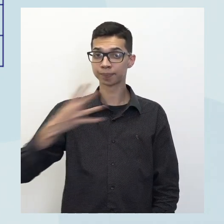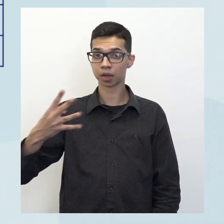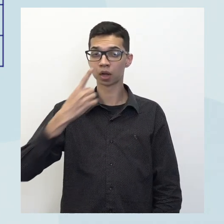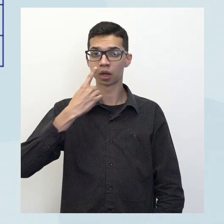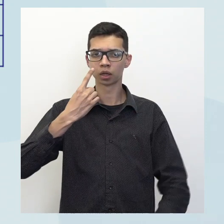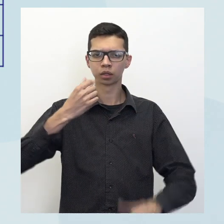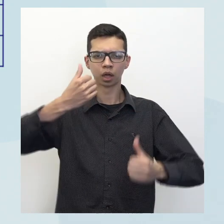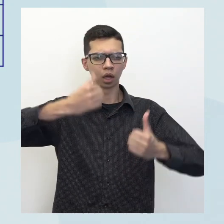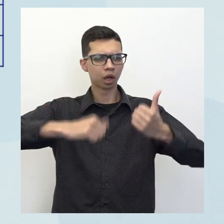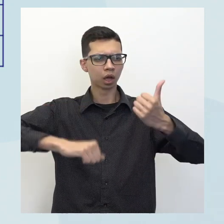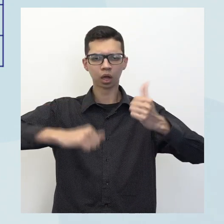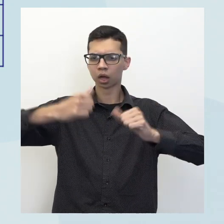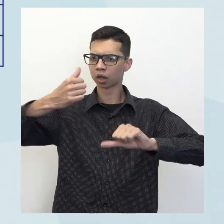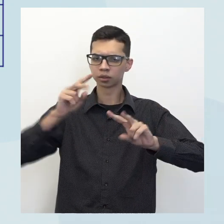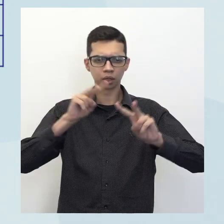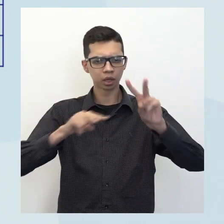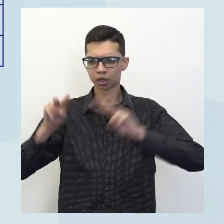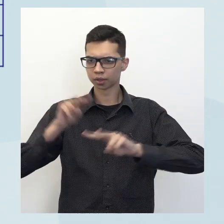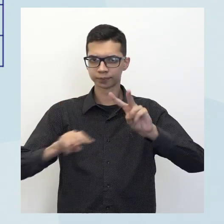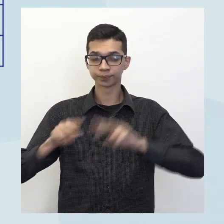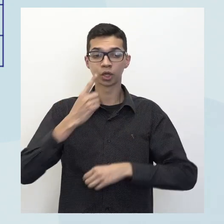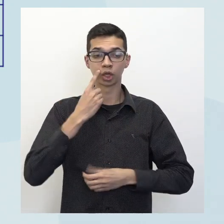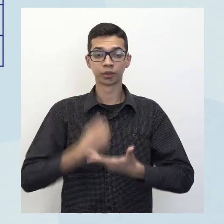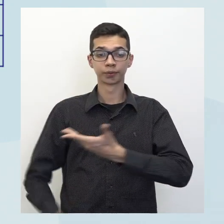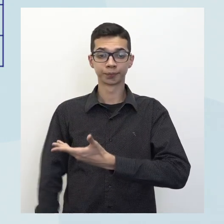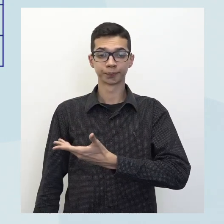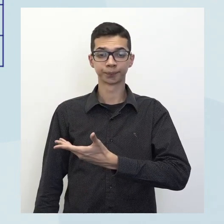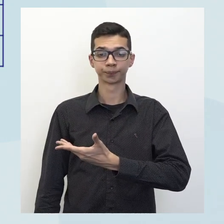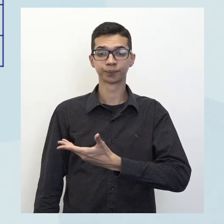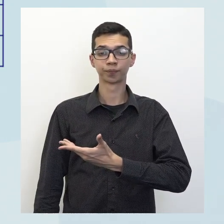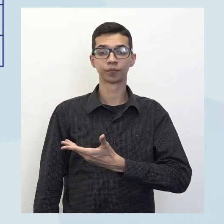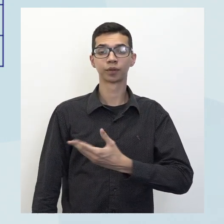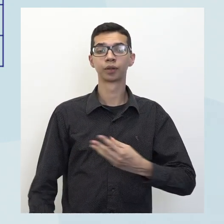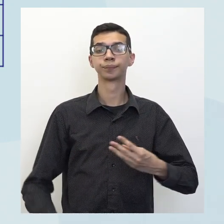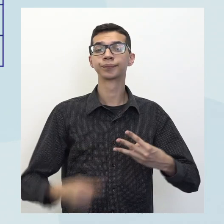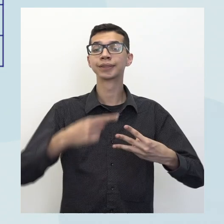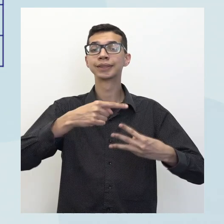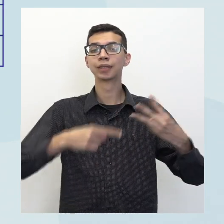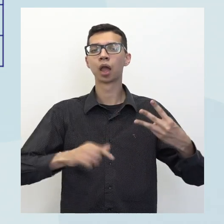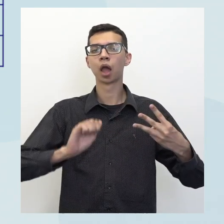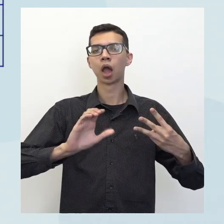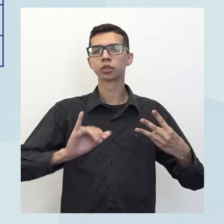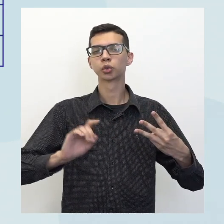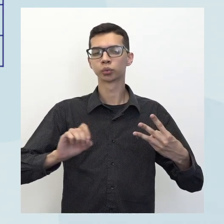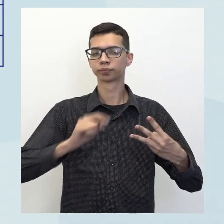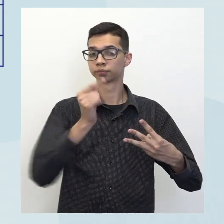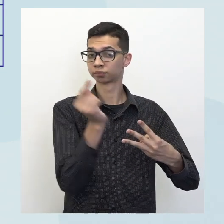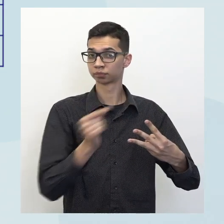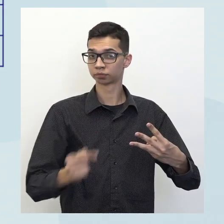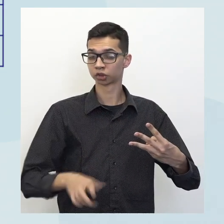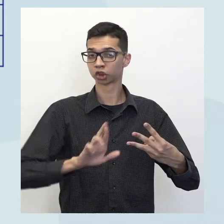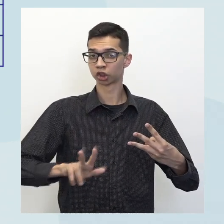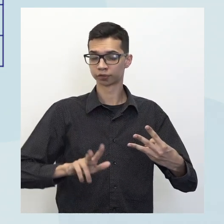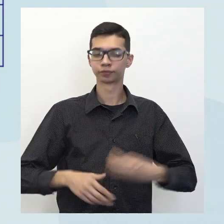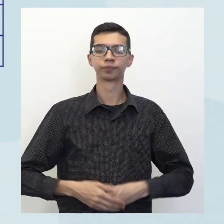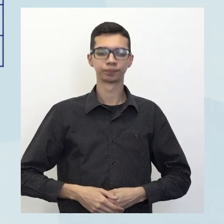Eu tenho uma tabela, eu tenho um ácido, 3 tipos de ácido. Eu tenho a reação de ionização dos 3 ácidos. E tenho a constante de